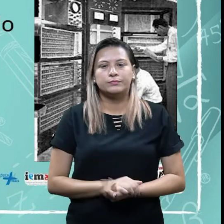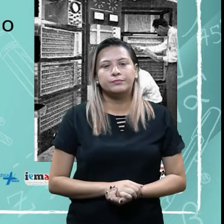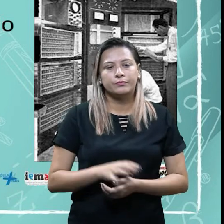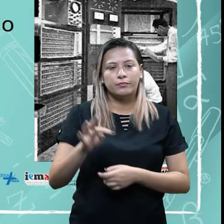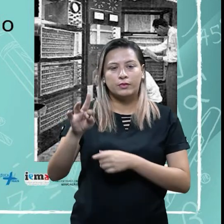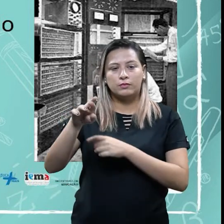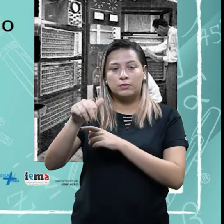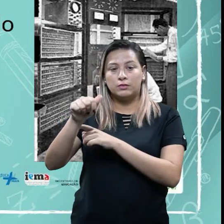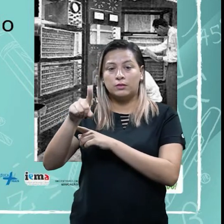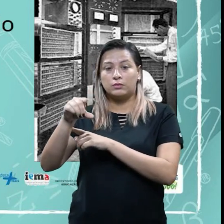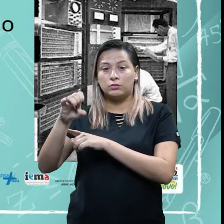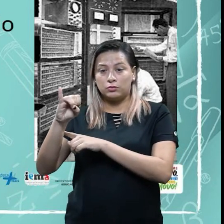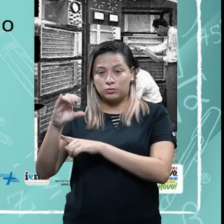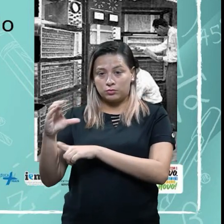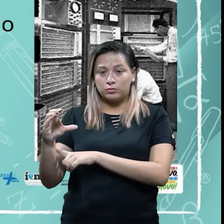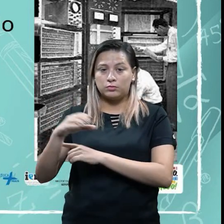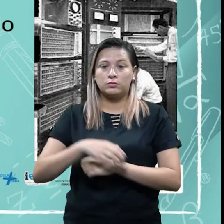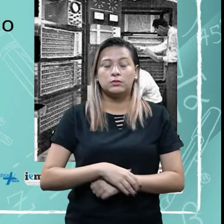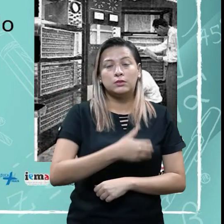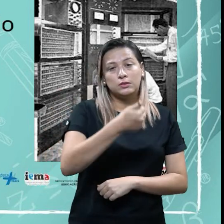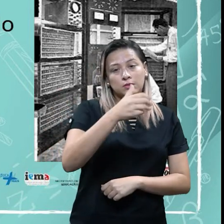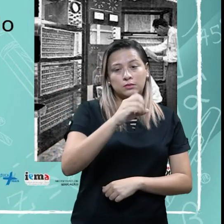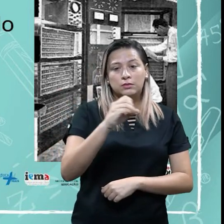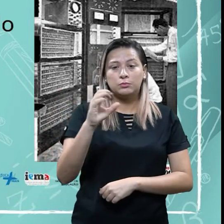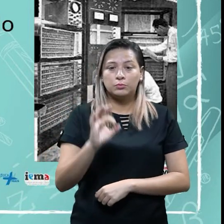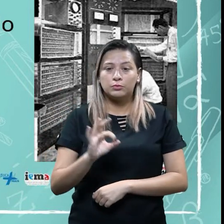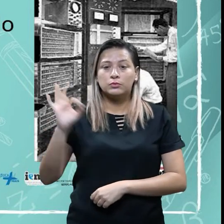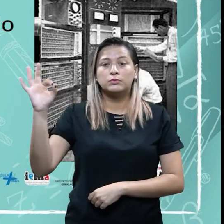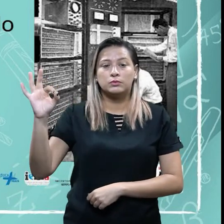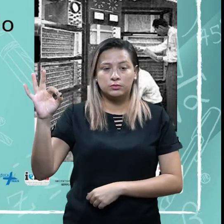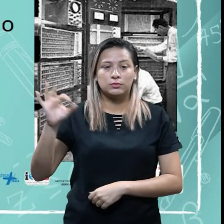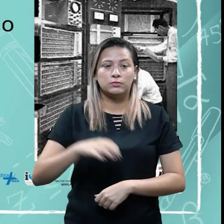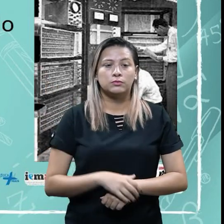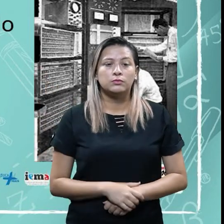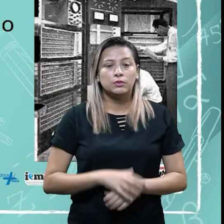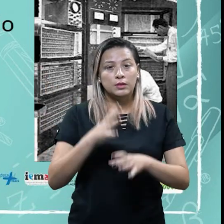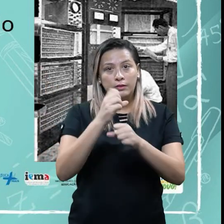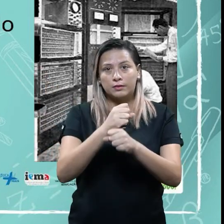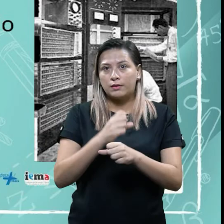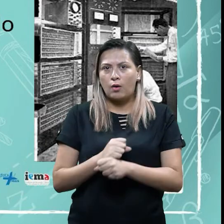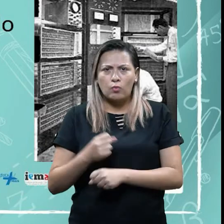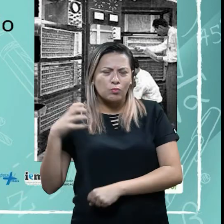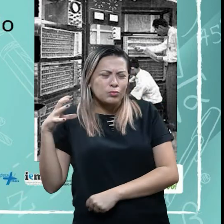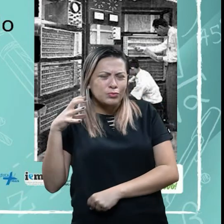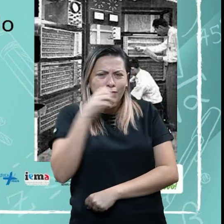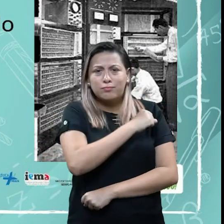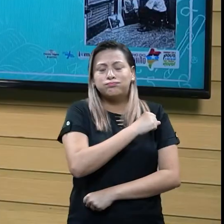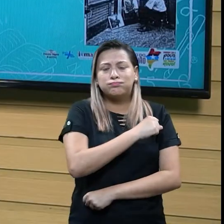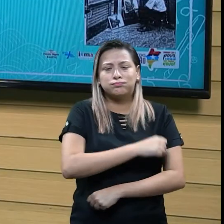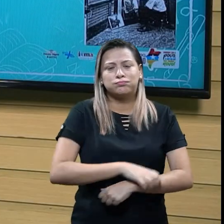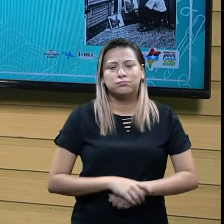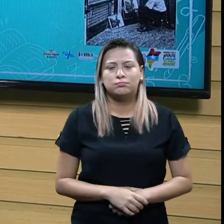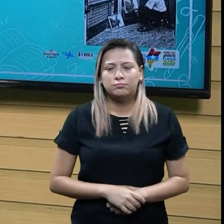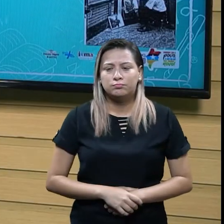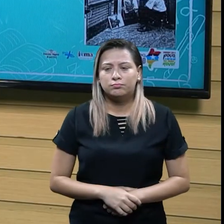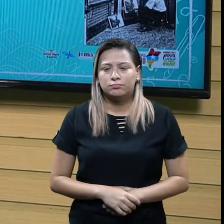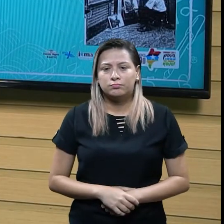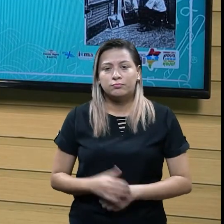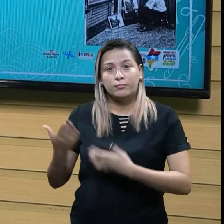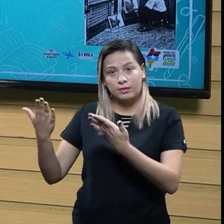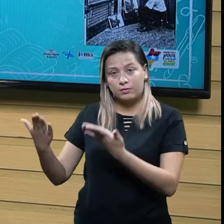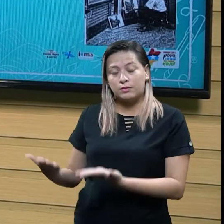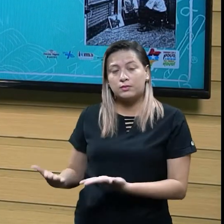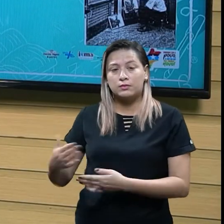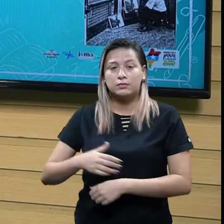foi o primeiro computador 100% transistorizado e fazia cálculos em microsegundos. Tá? Apenas